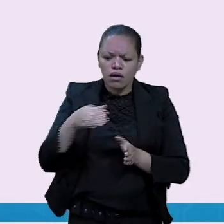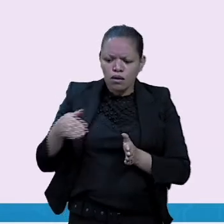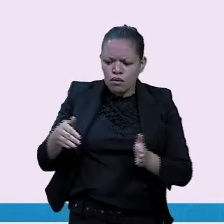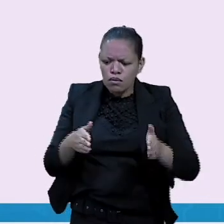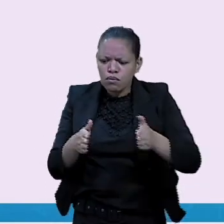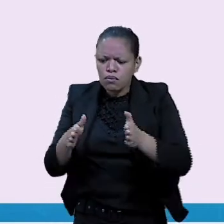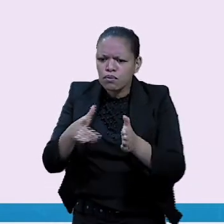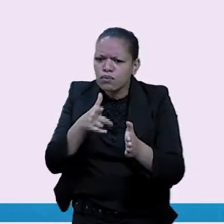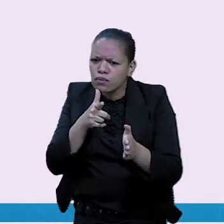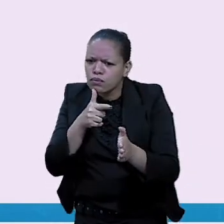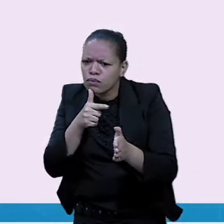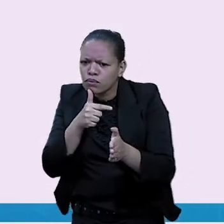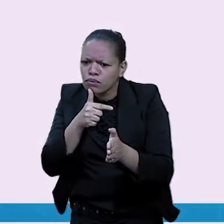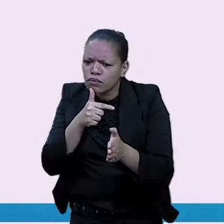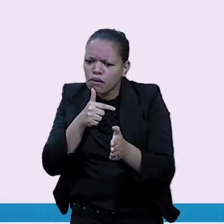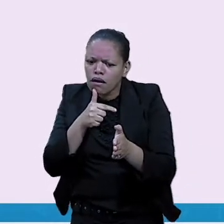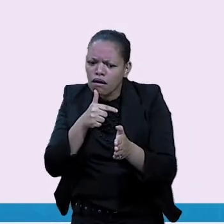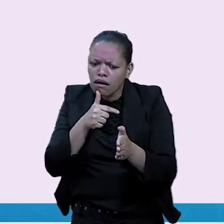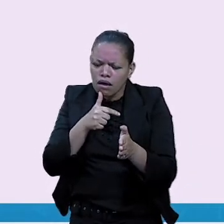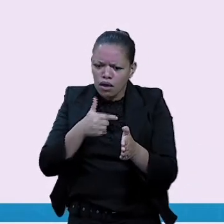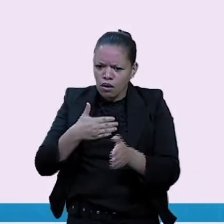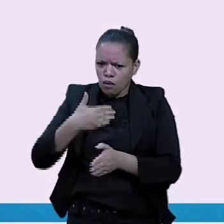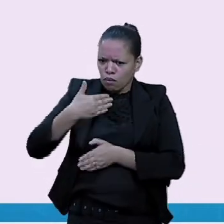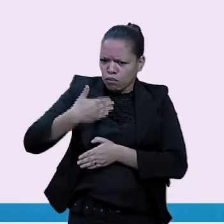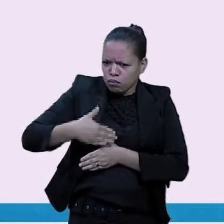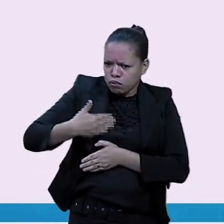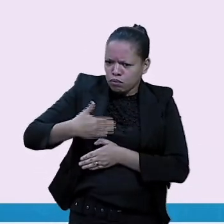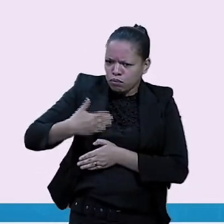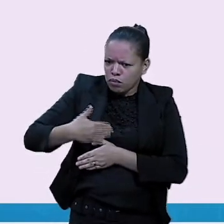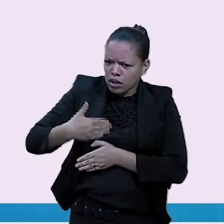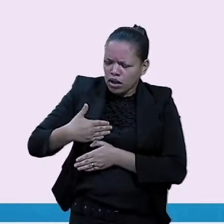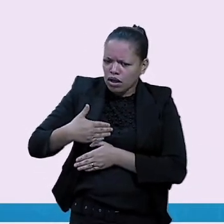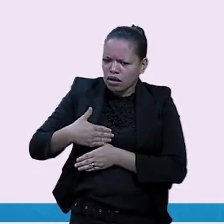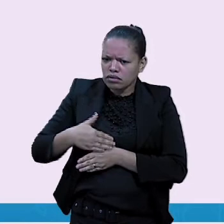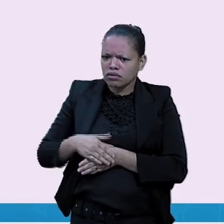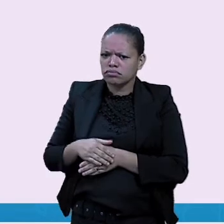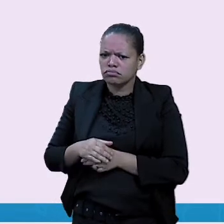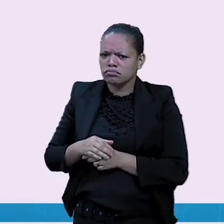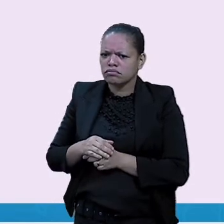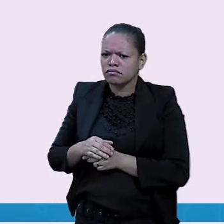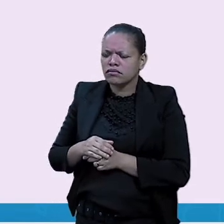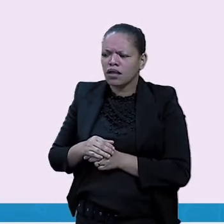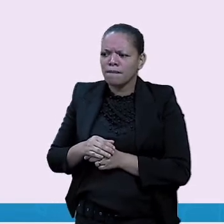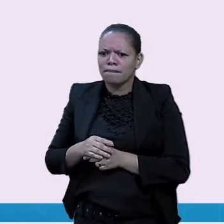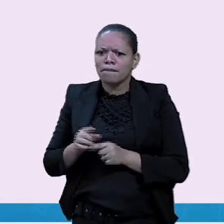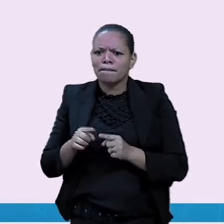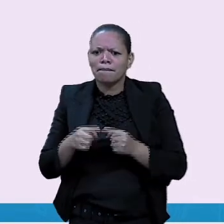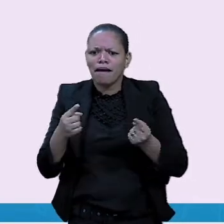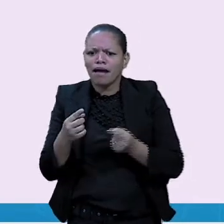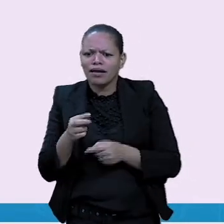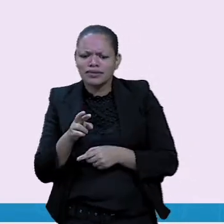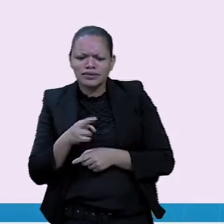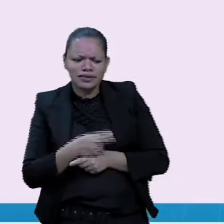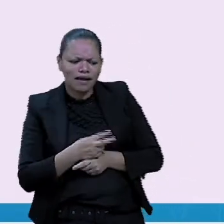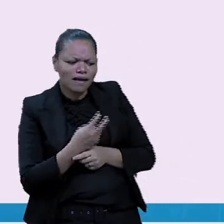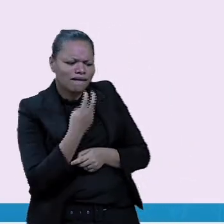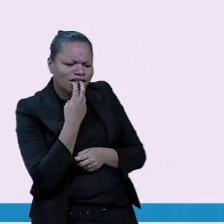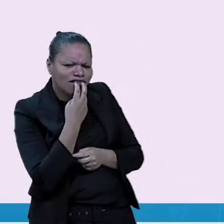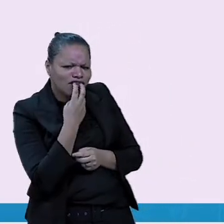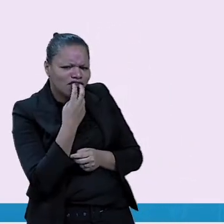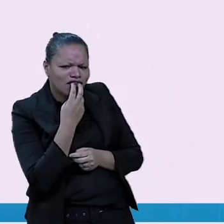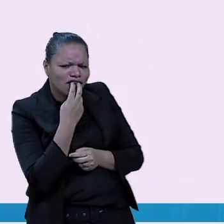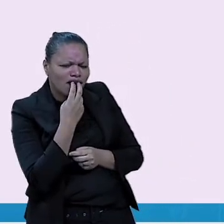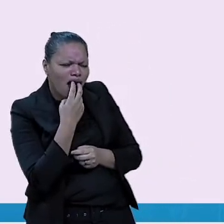Chico Bento, uma expressão de desespero, não é, gente? Vamos ver o que ele está falando, ó. Socorro, Zé Lelé, jogue